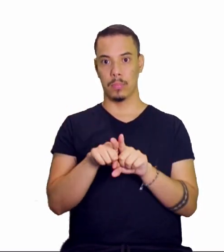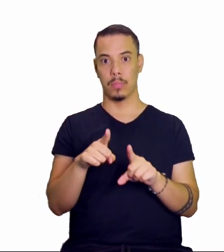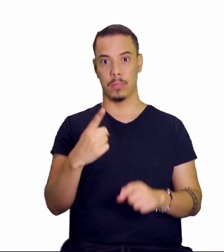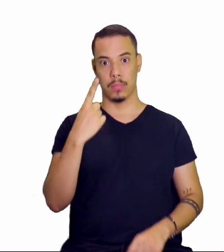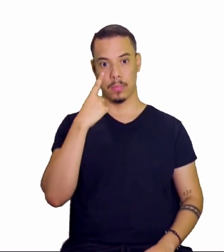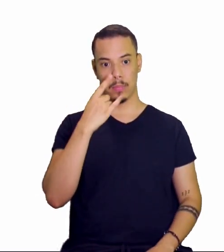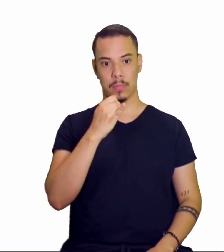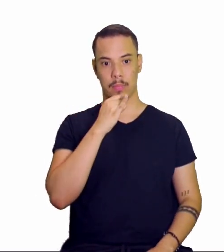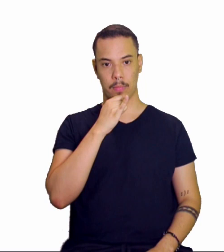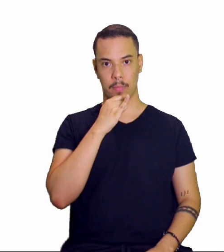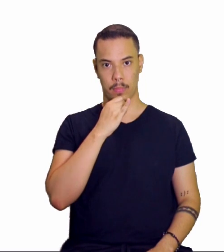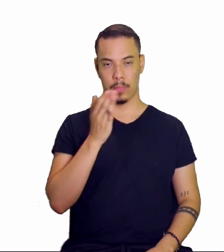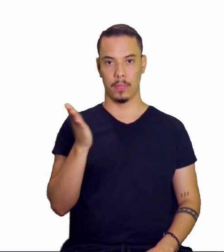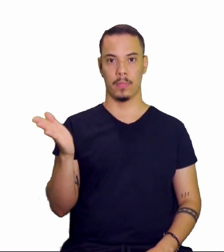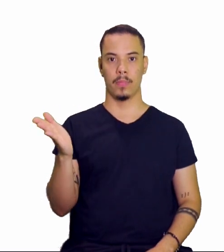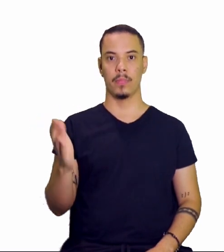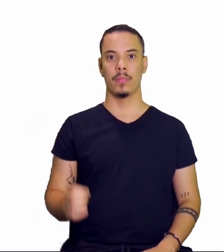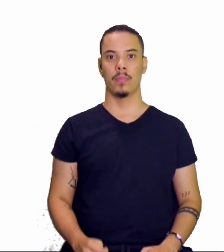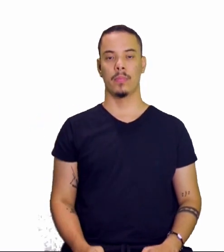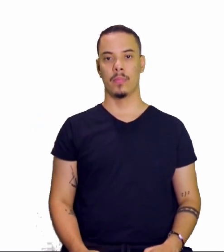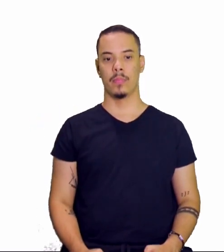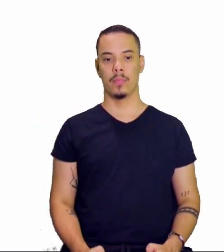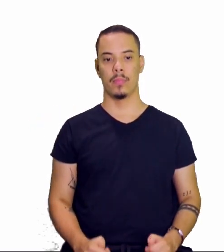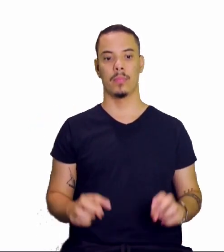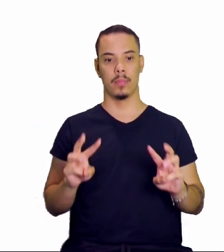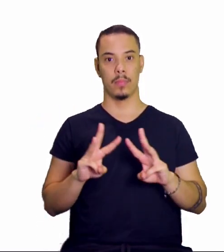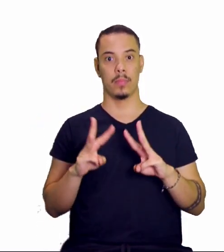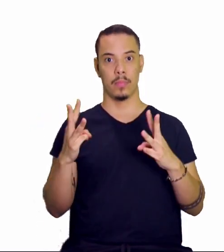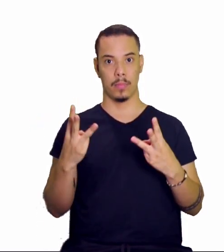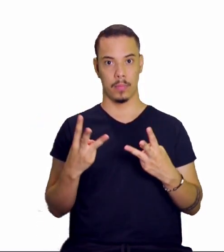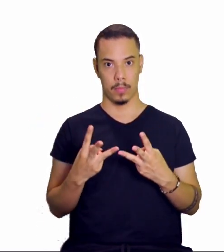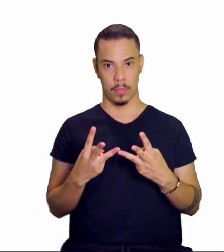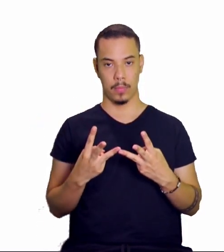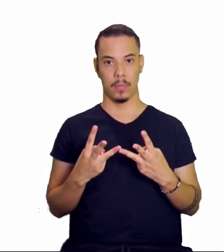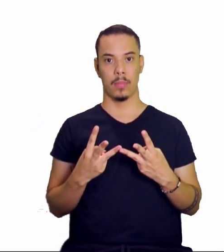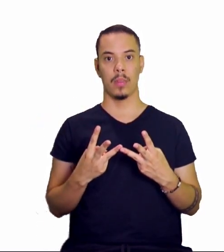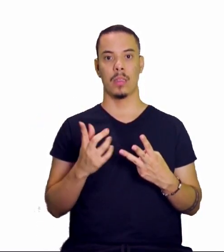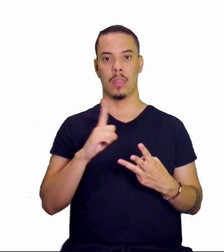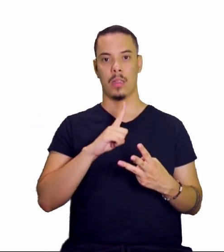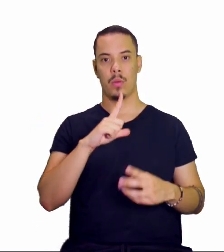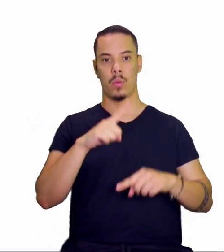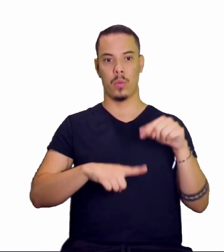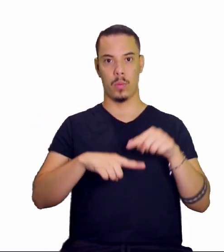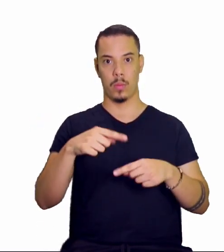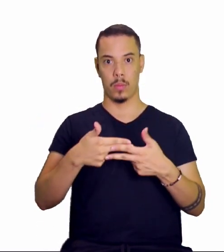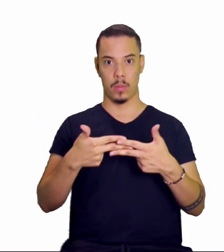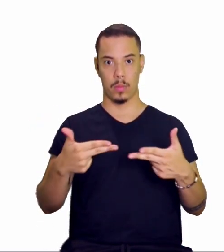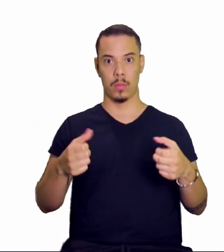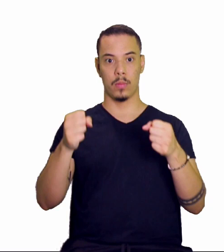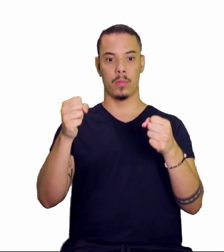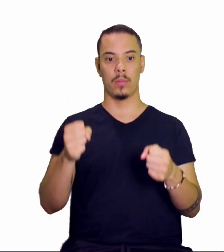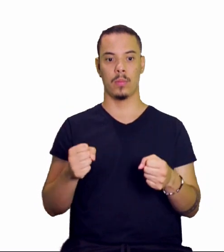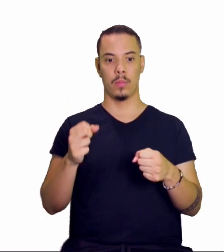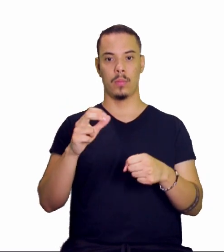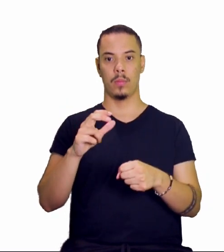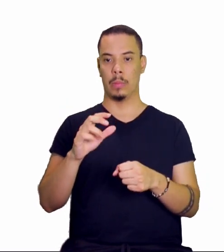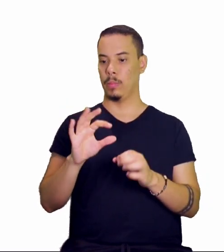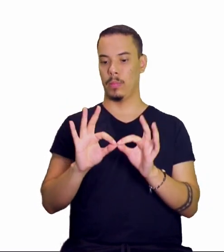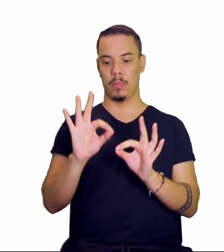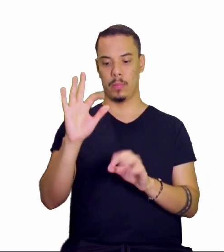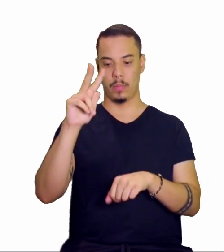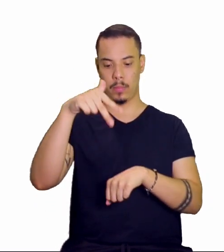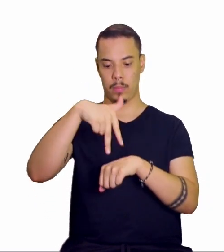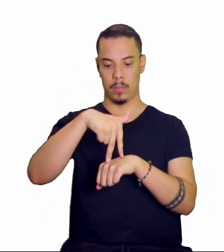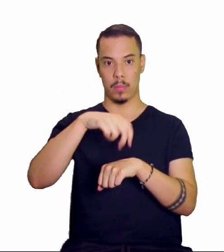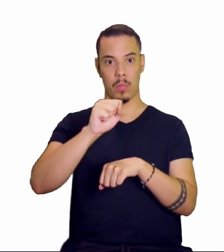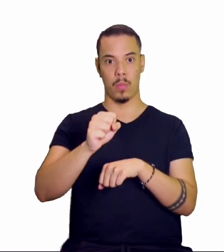exemplozinho ali, olha só. Exemplos. Massa. A massa de um objeto, esse objeto ele pode estar em pé, né, professor Décio? Pode estar deitado,